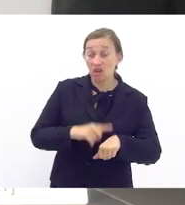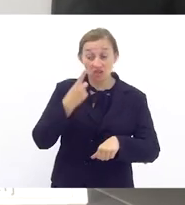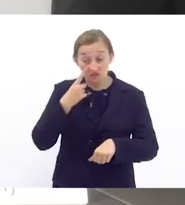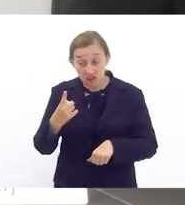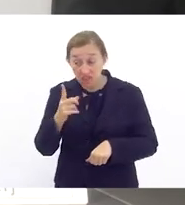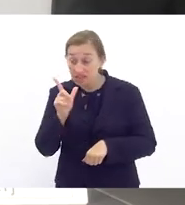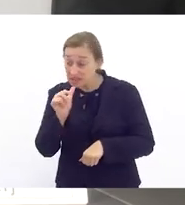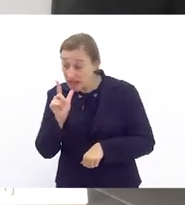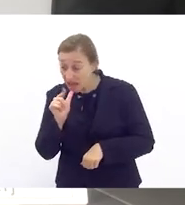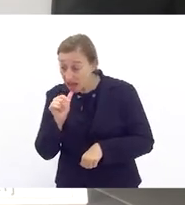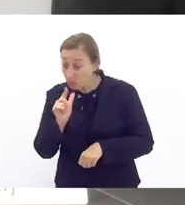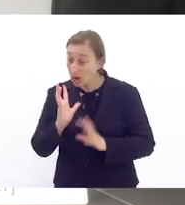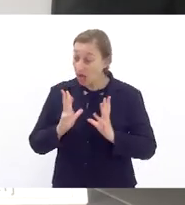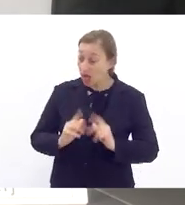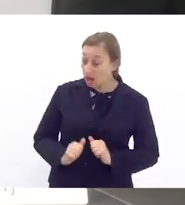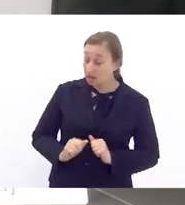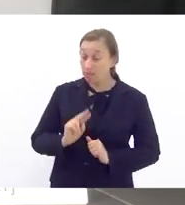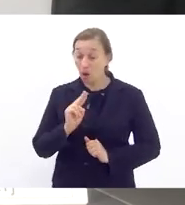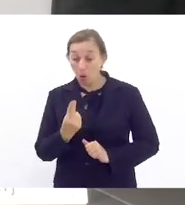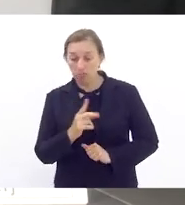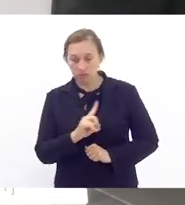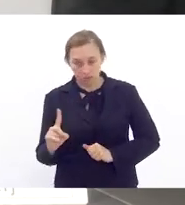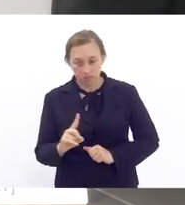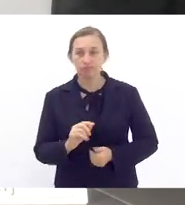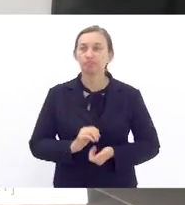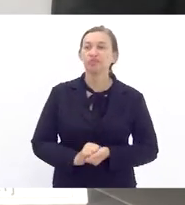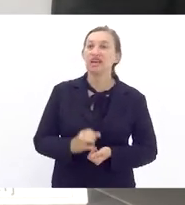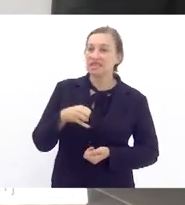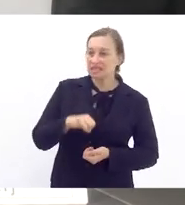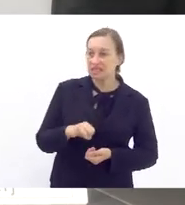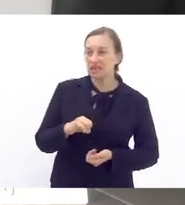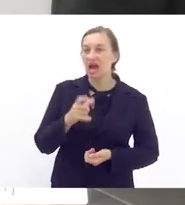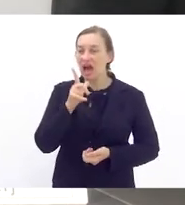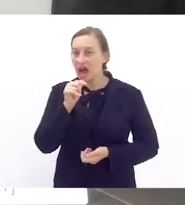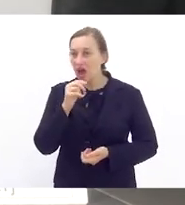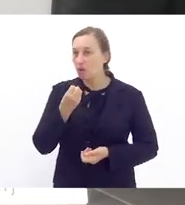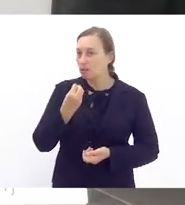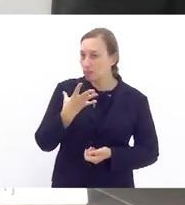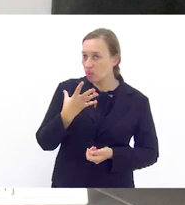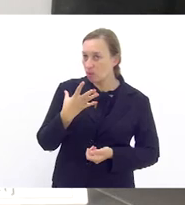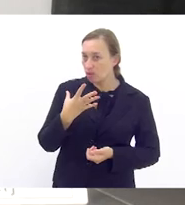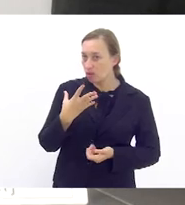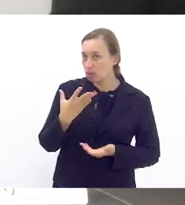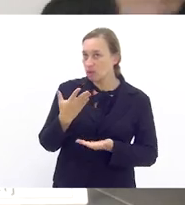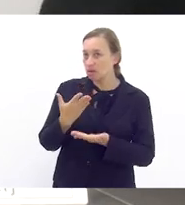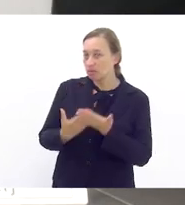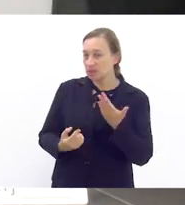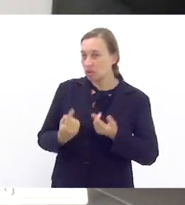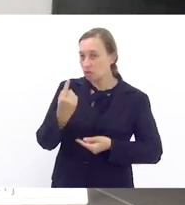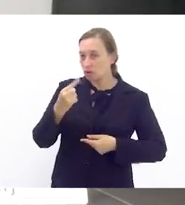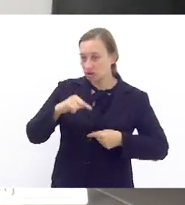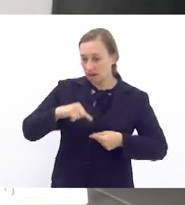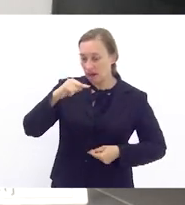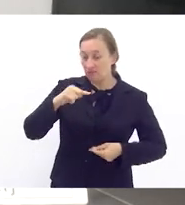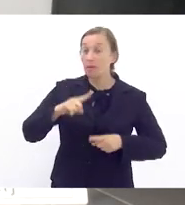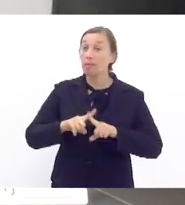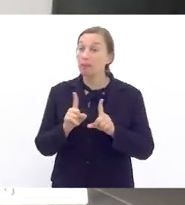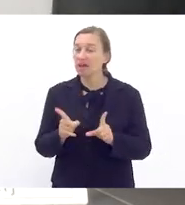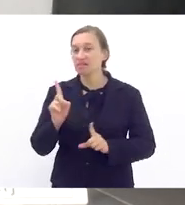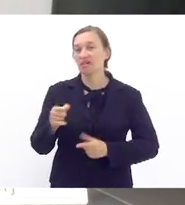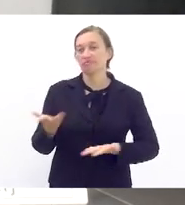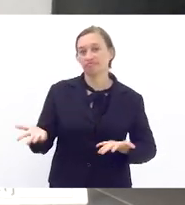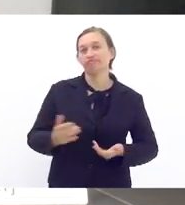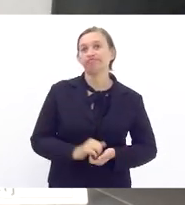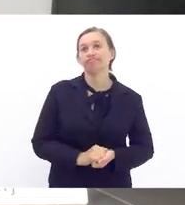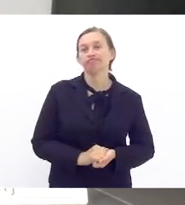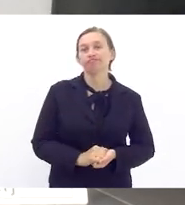ali está sendo comercializada. Se por acaso a água for boa, o coitado do camelô perdeu uma garrafa, mas é isso que